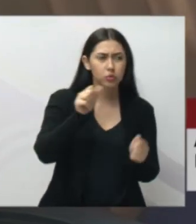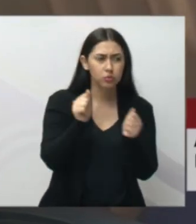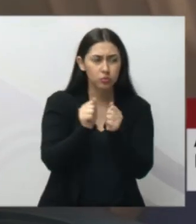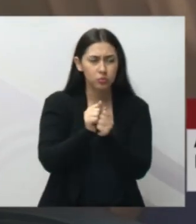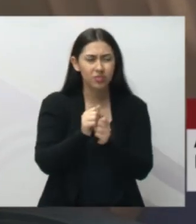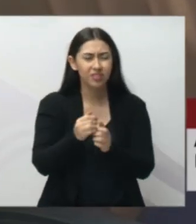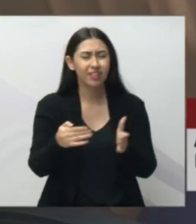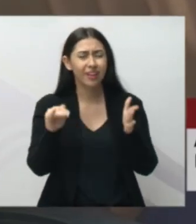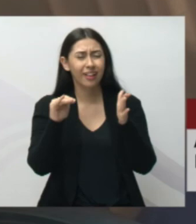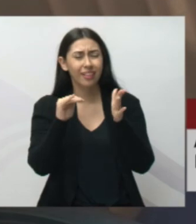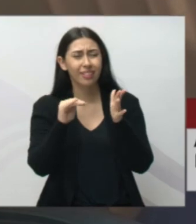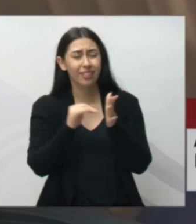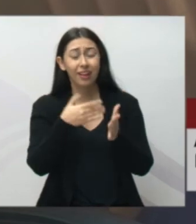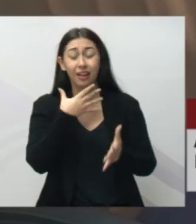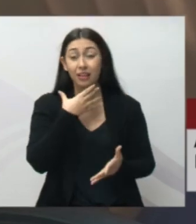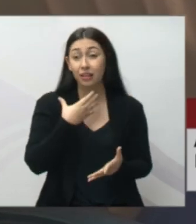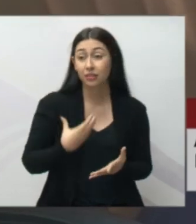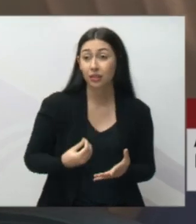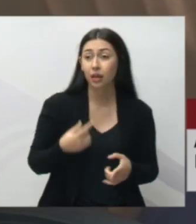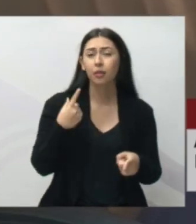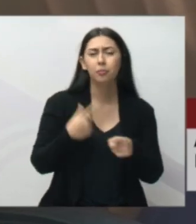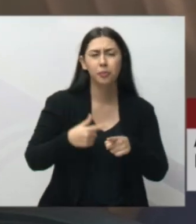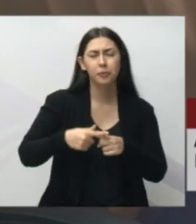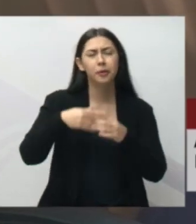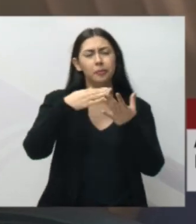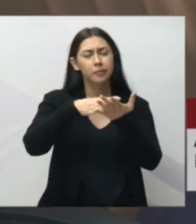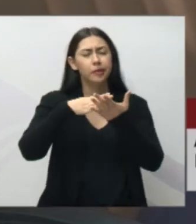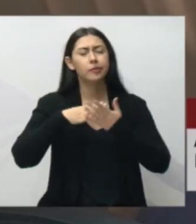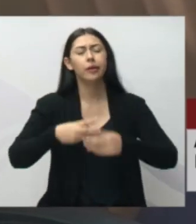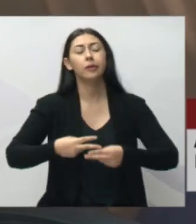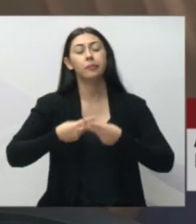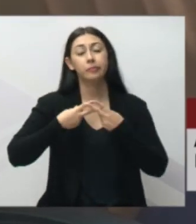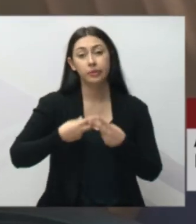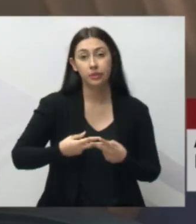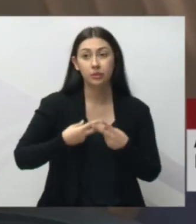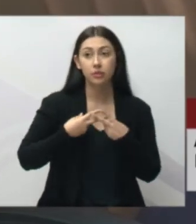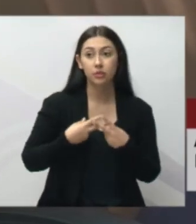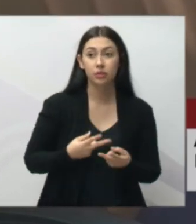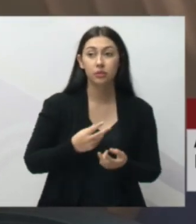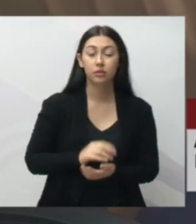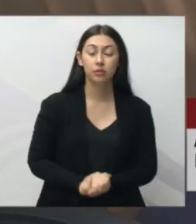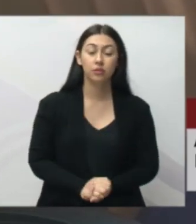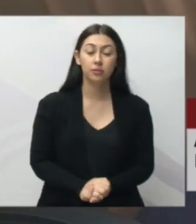de 2020, pela prestação de serviço, paciência, né?